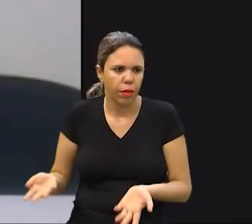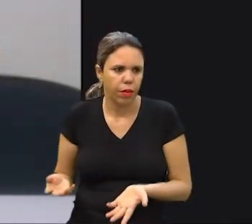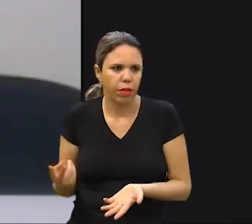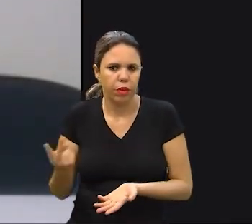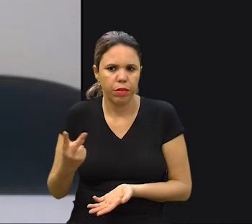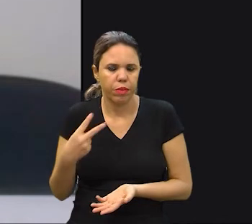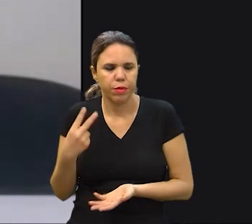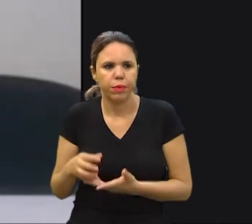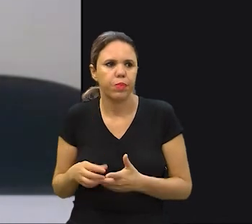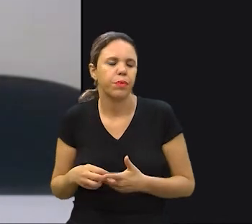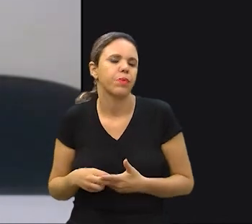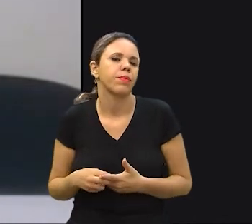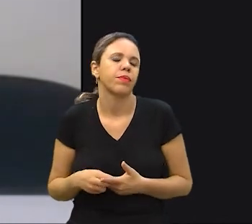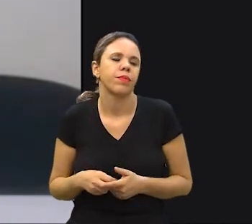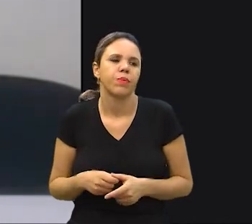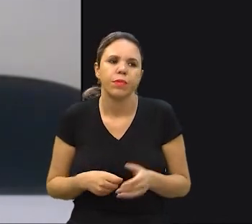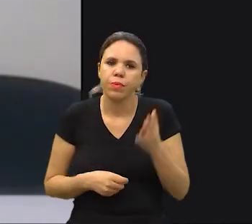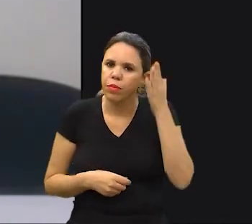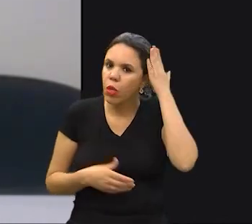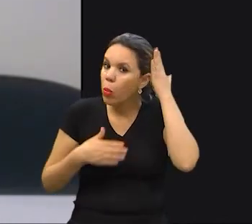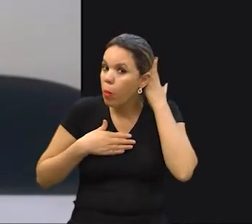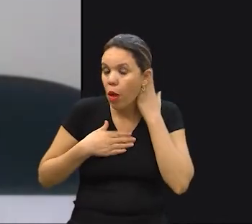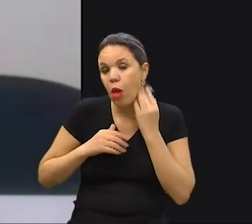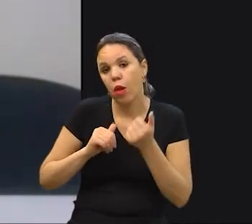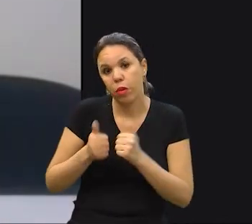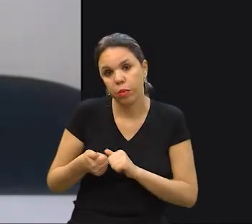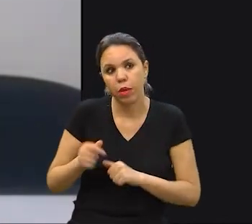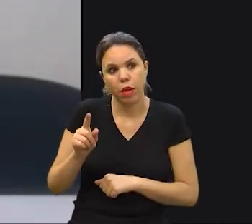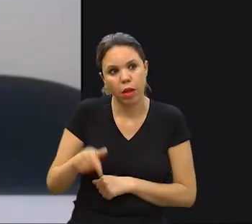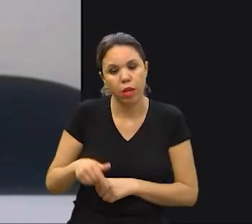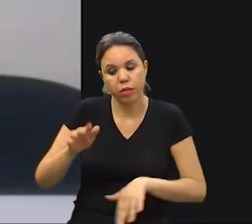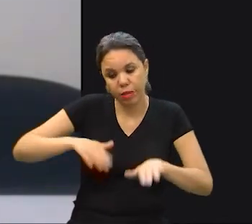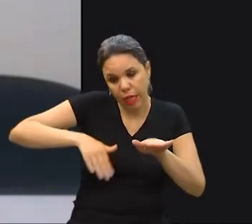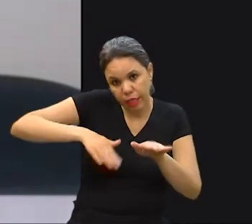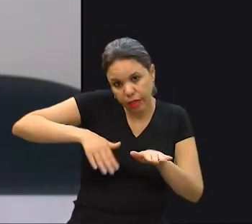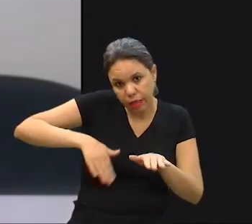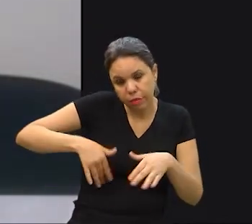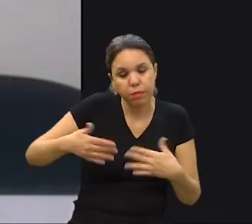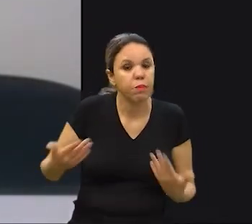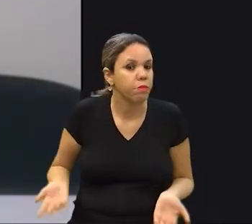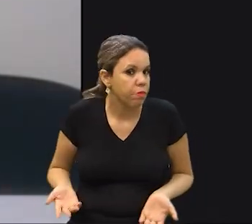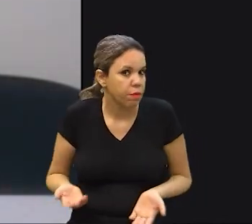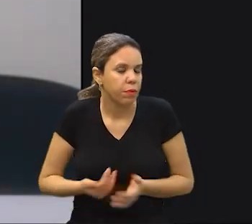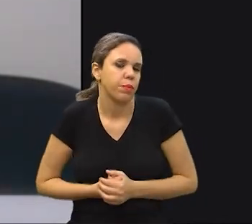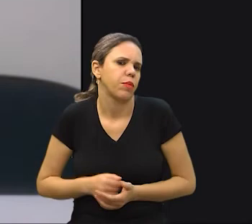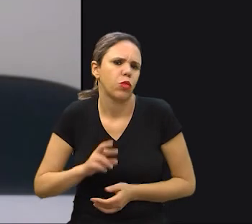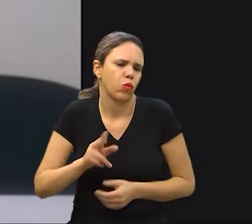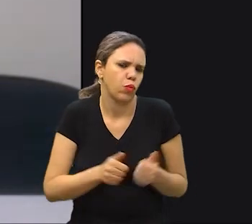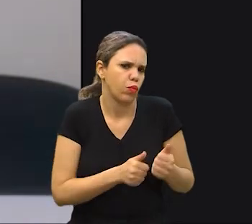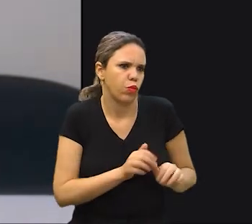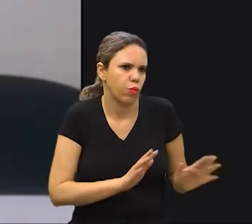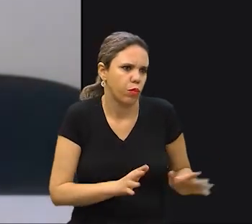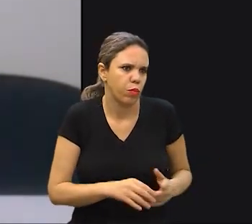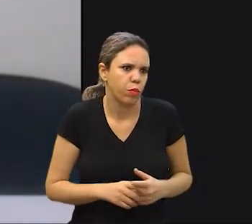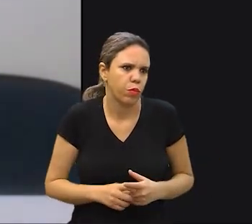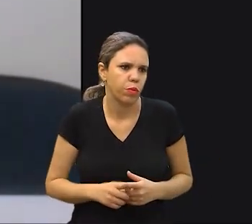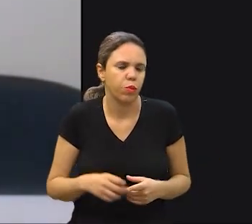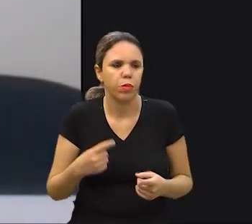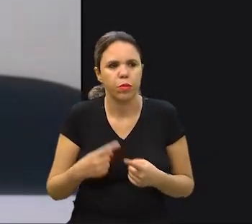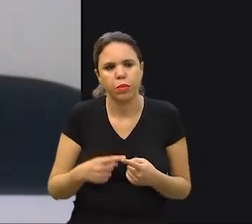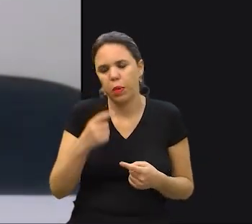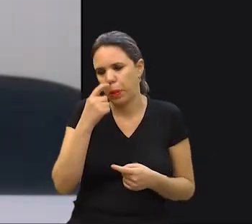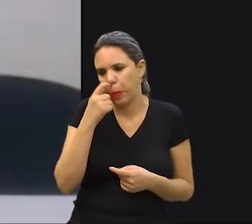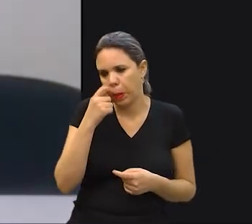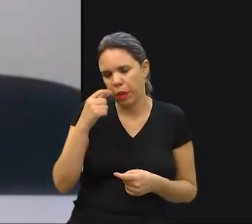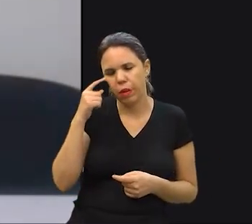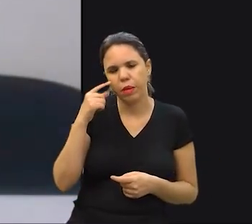aqui com os 2 vereadores. O meu esporte predileto é natação, não é futebol.